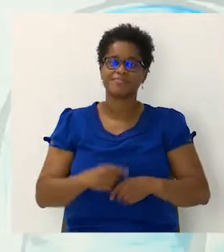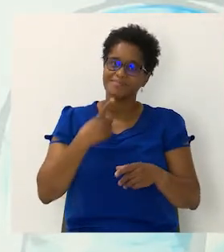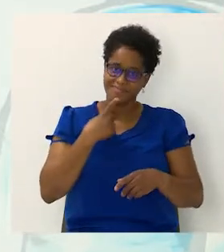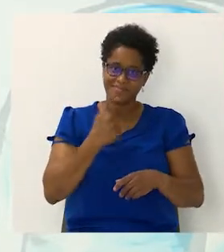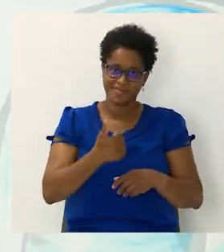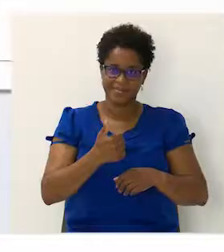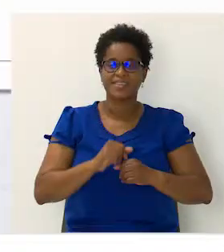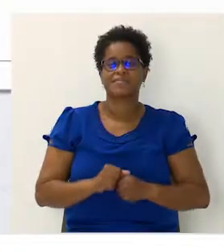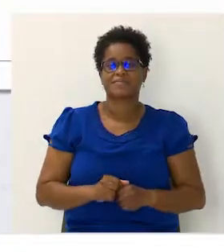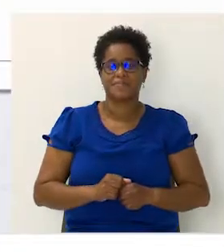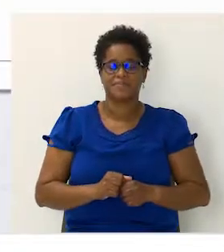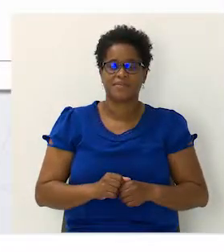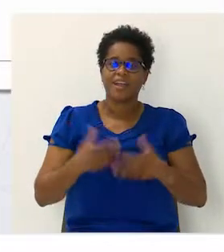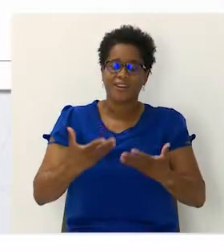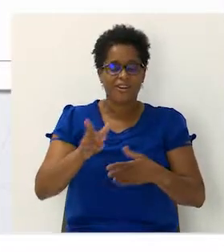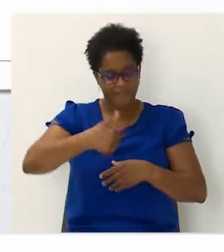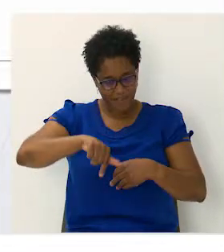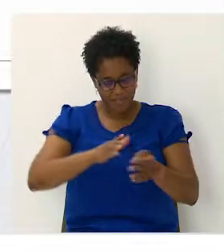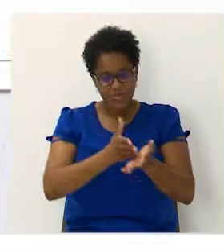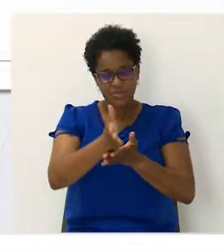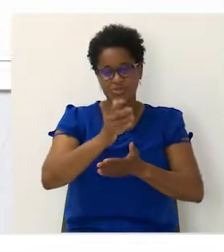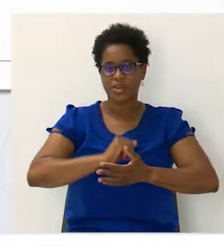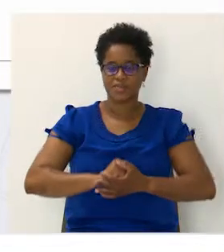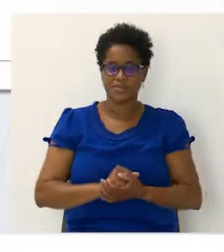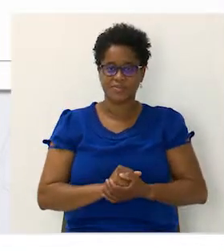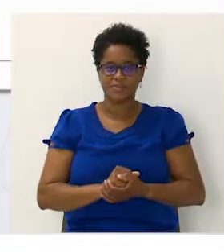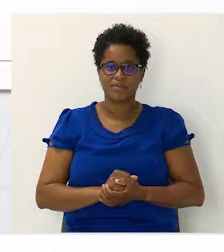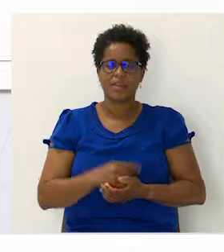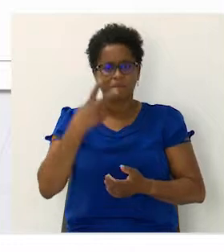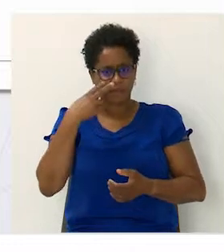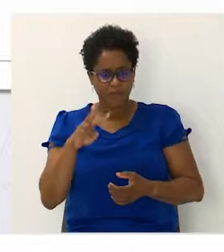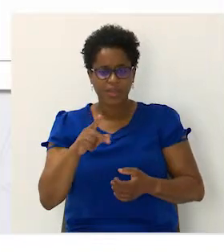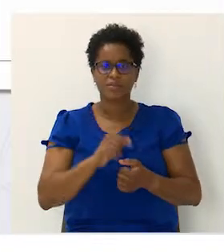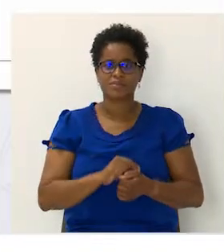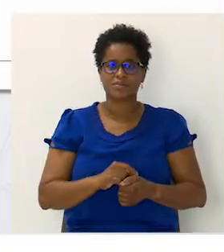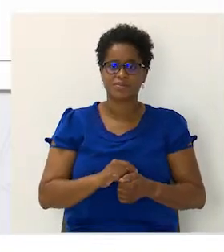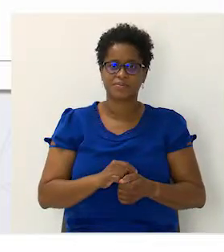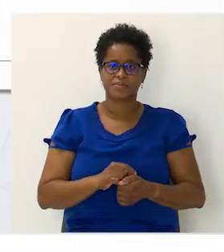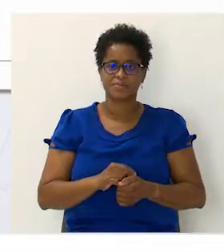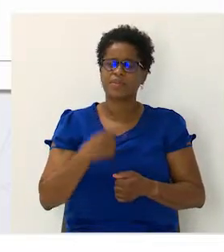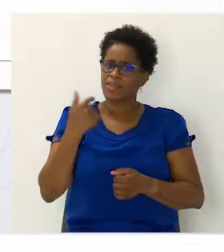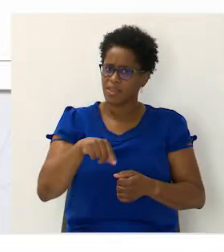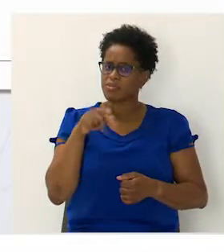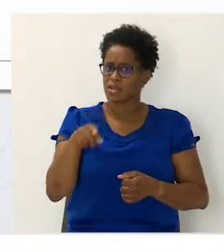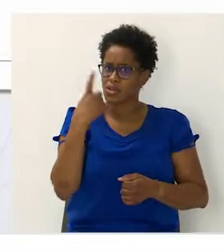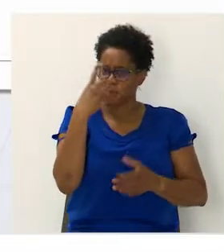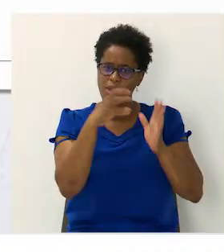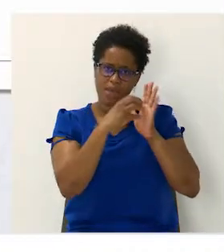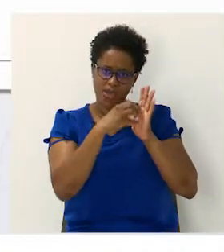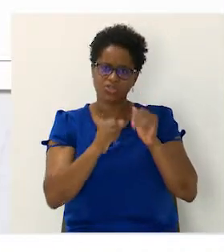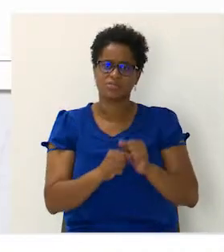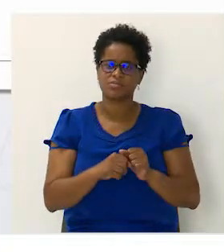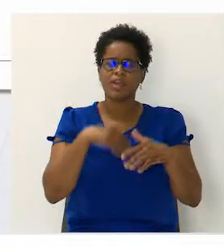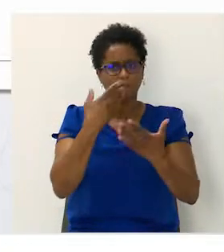Ok? Vamos continuar. Vamos lá ver. Temos ali uma imagem